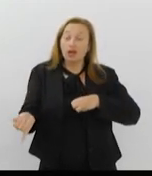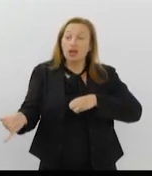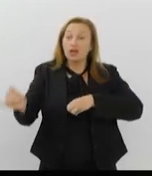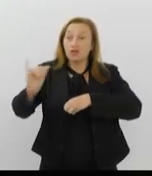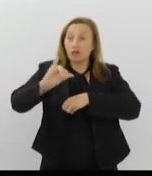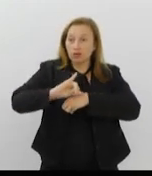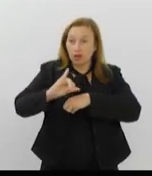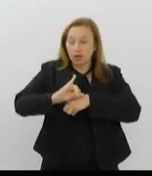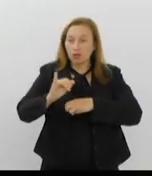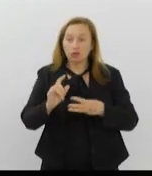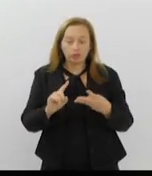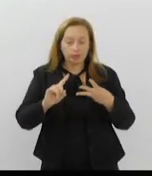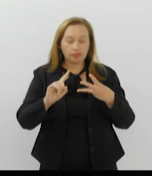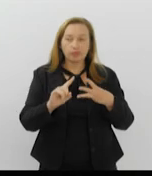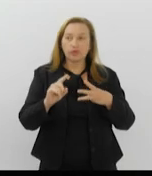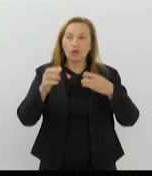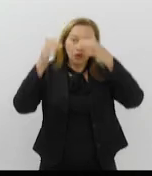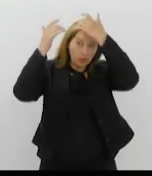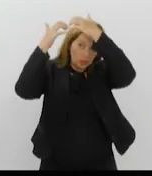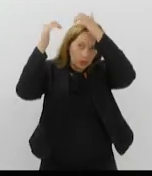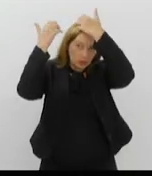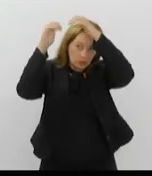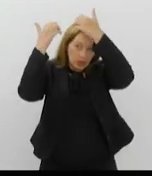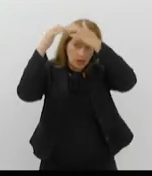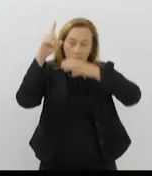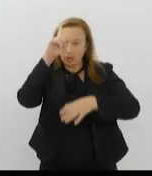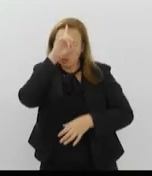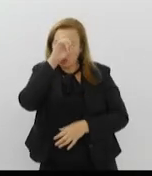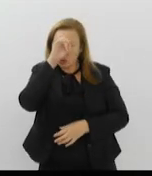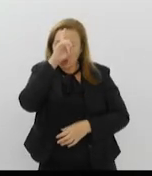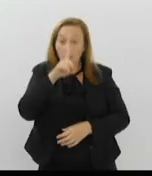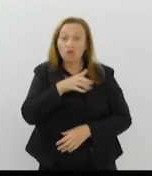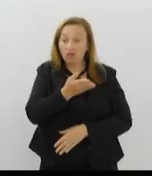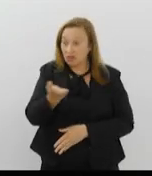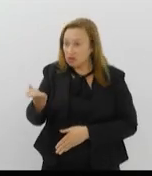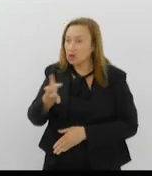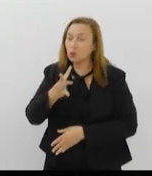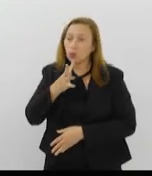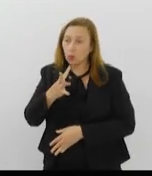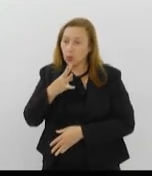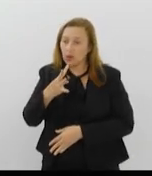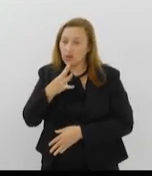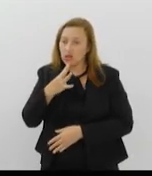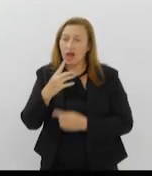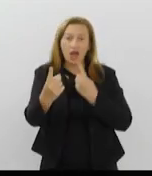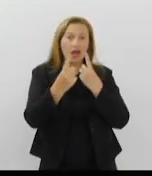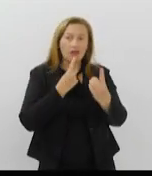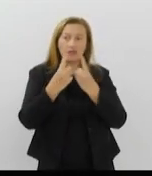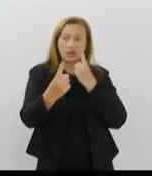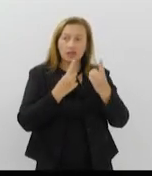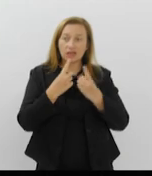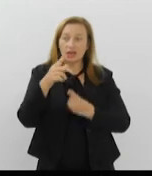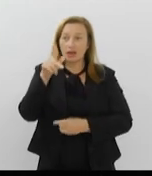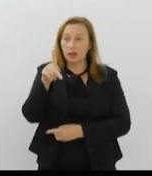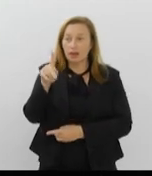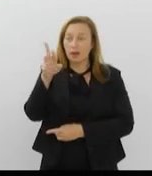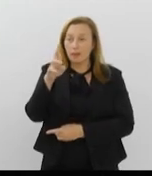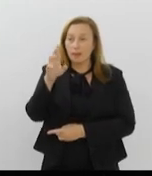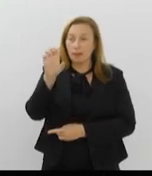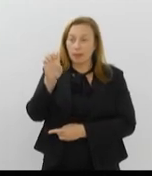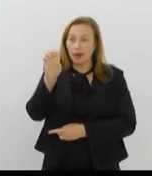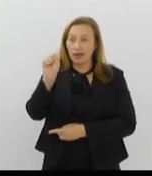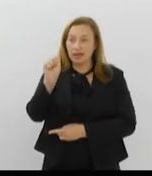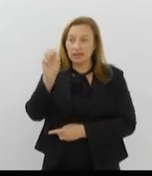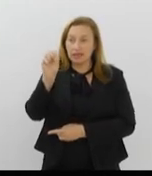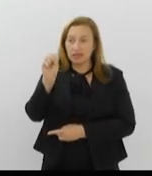hospital do cérebro que todos conhecem aqui na Avenida Presidente Vargas e o Hospital